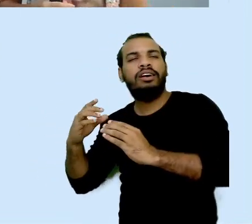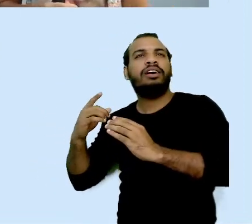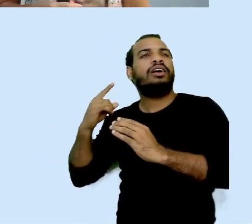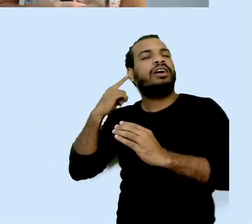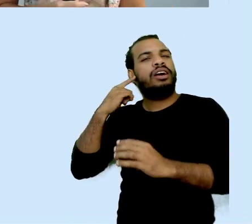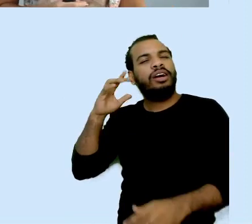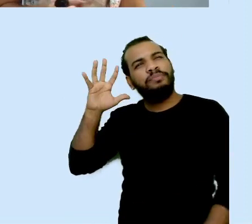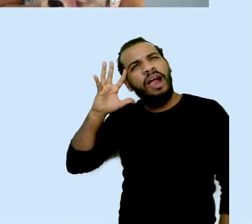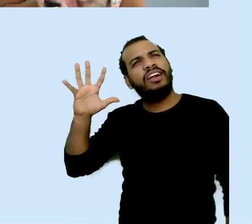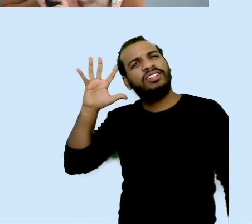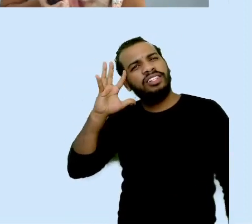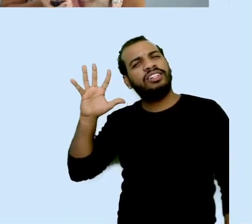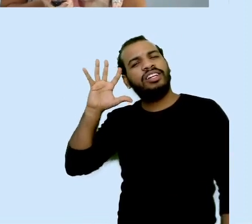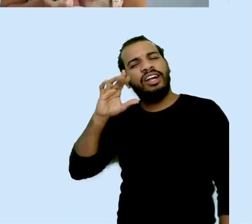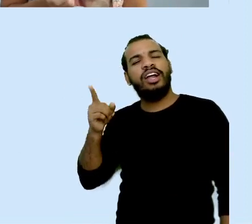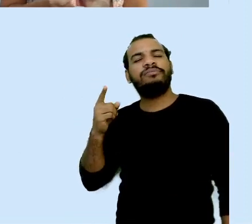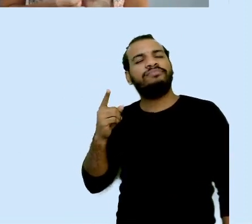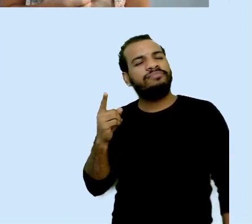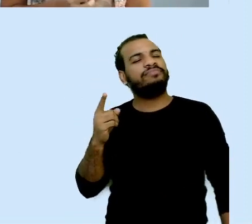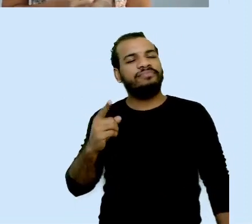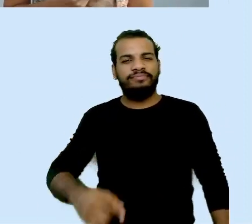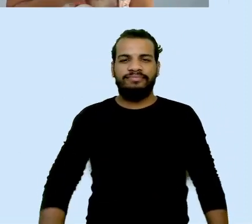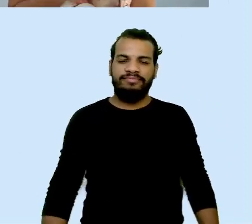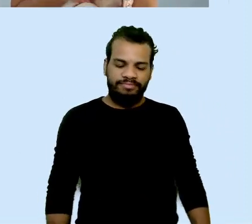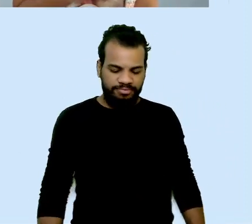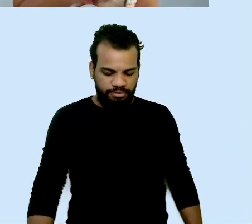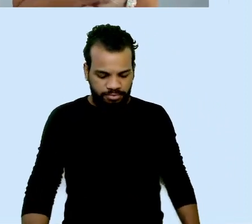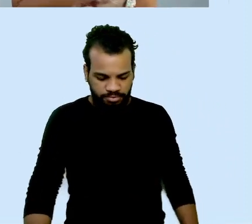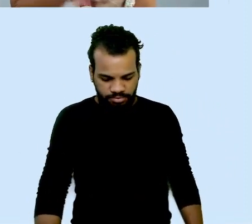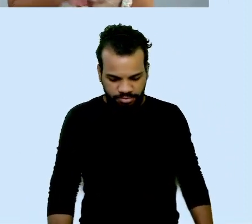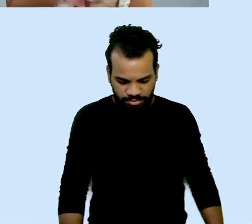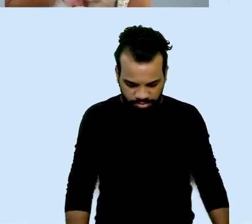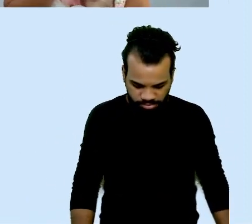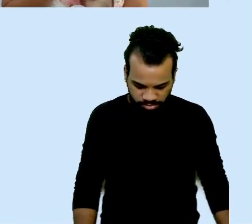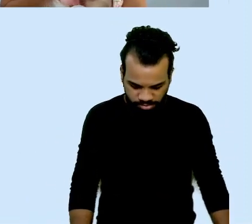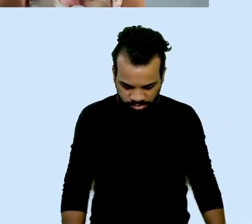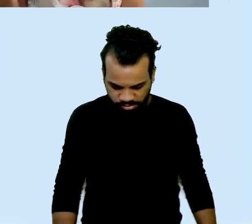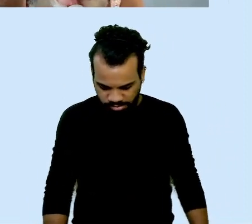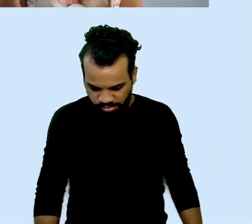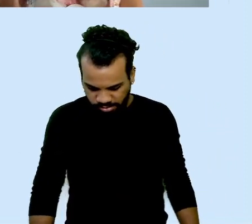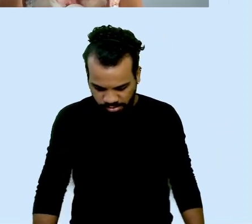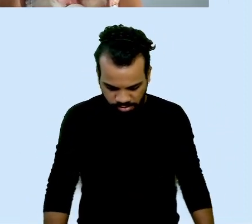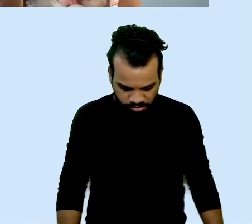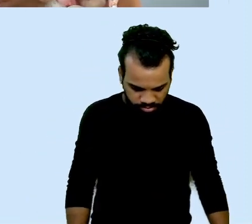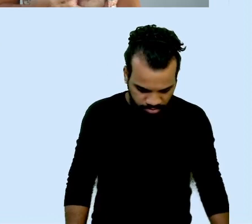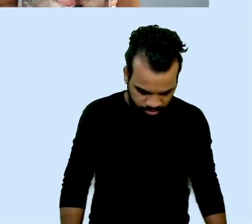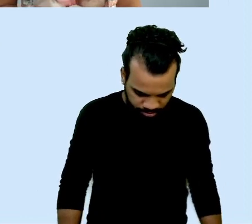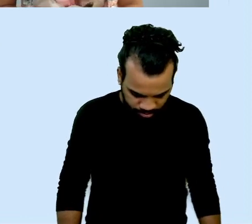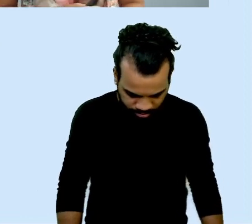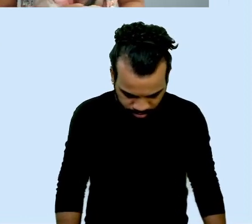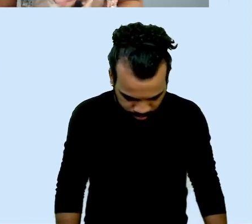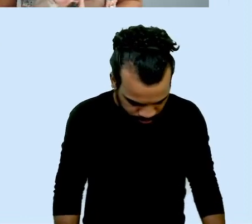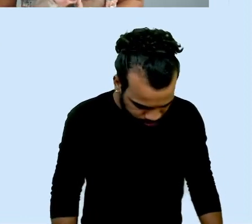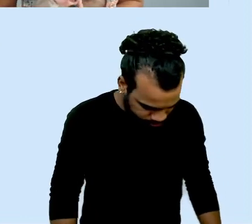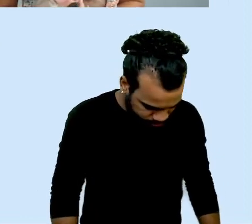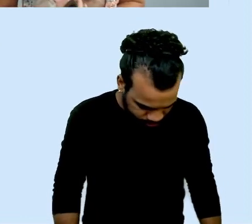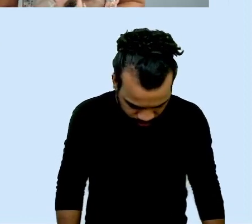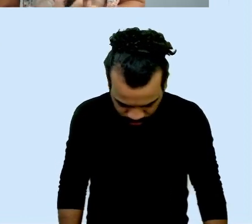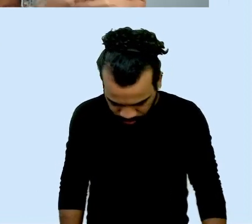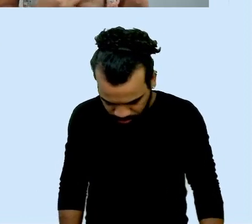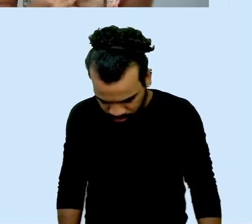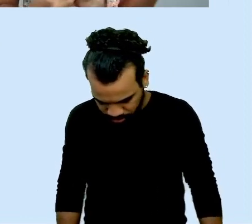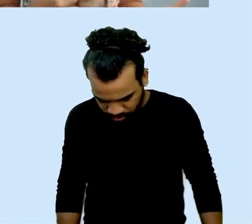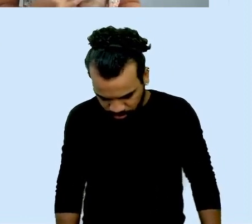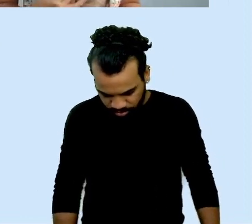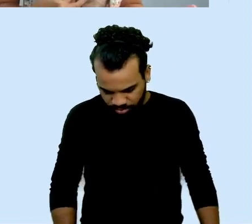que estava sendo gravado no estúdio. Então, o que é essa trilha sonora que a gente está tentando explicar aqui?